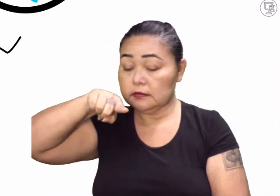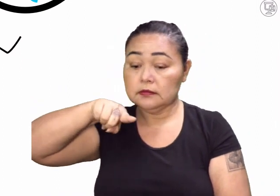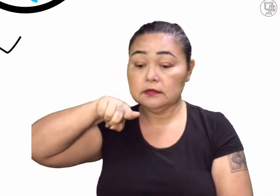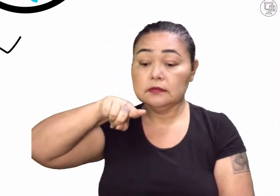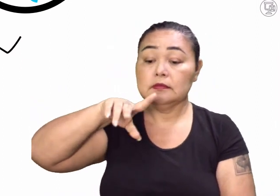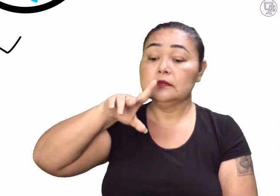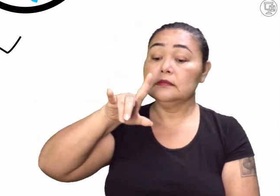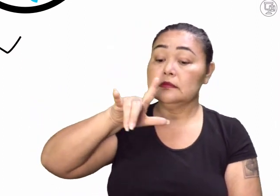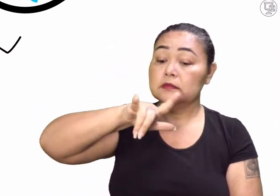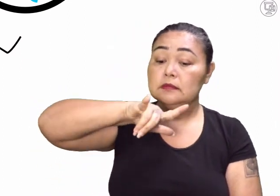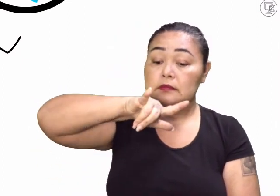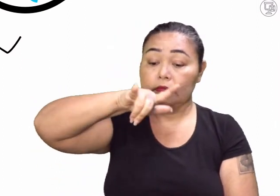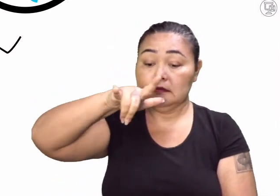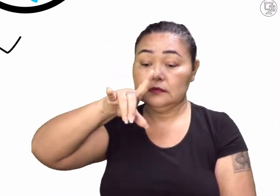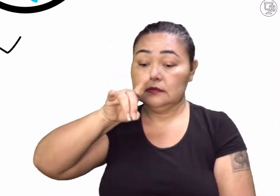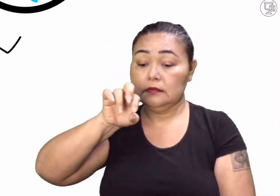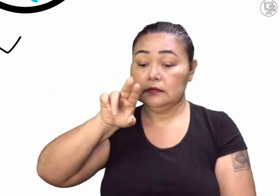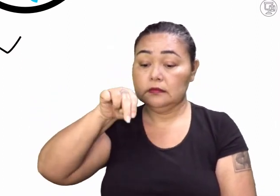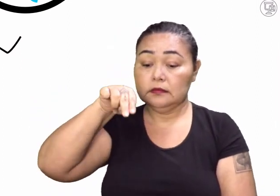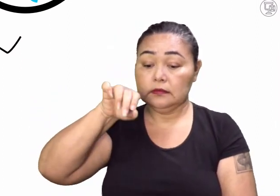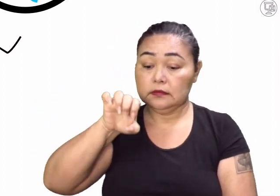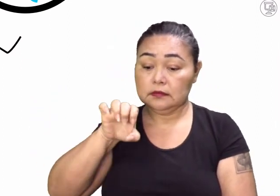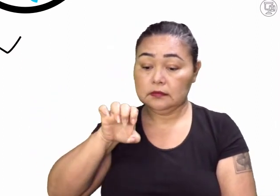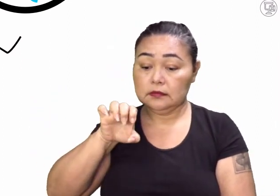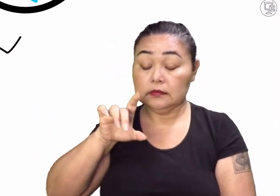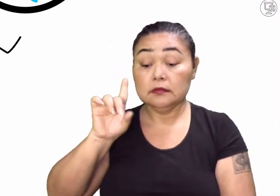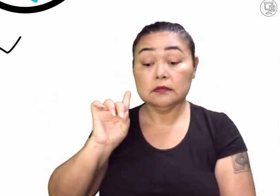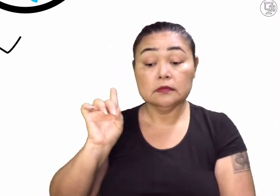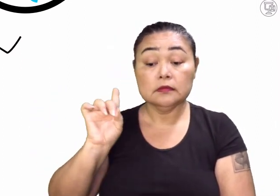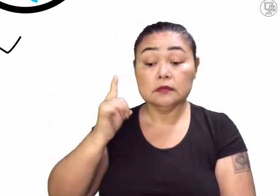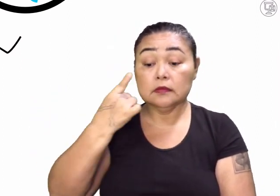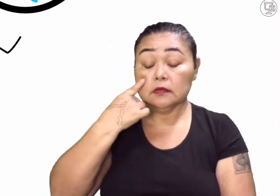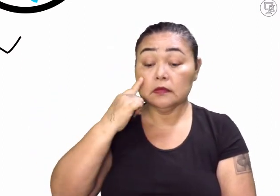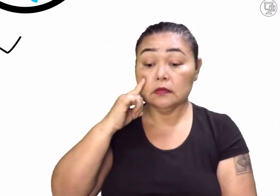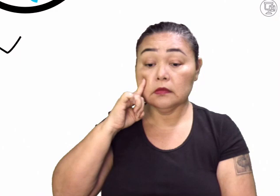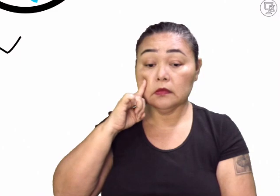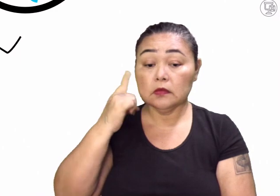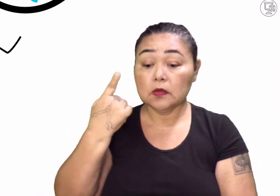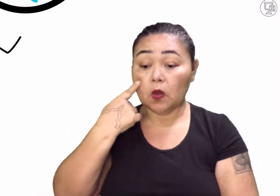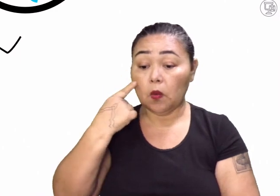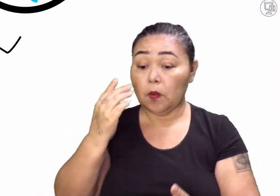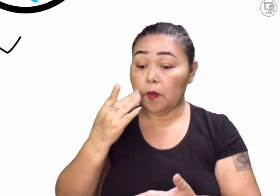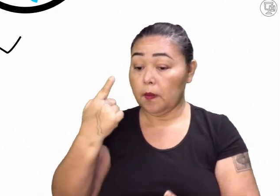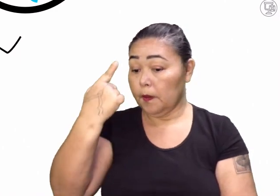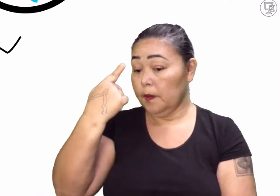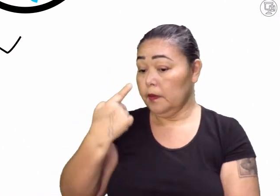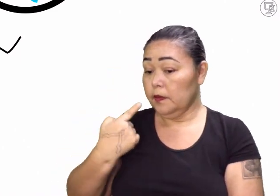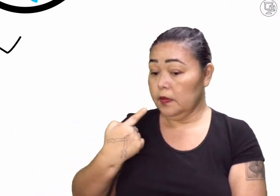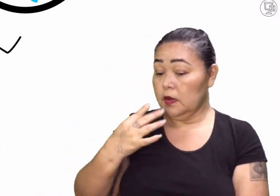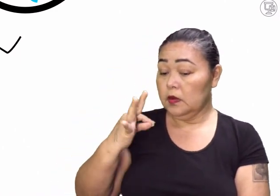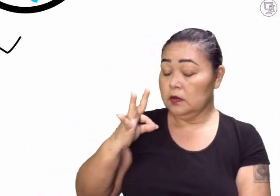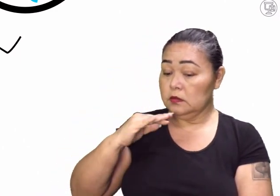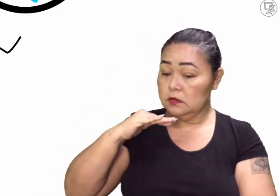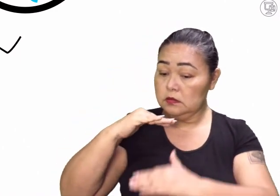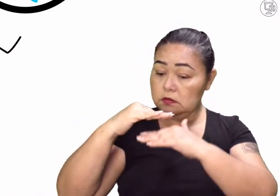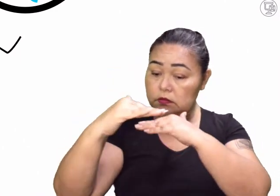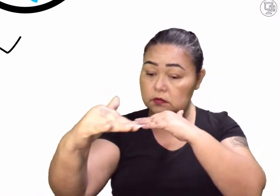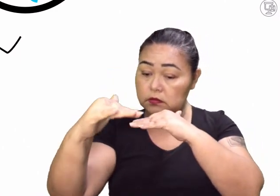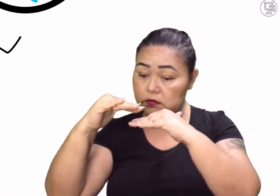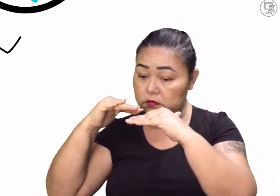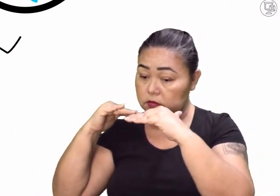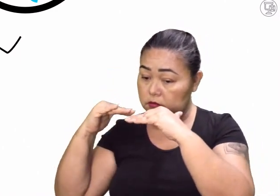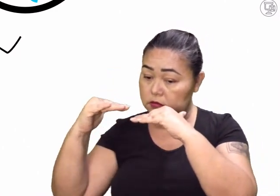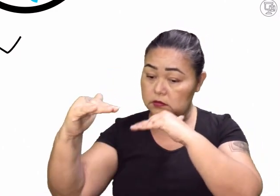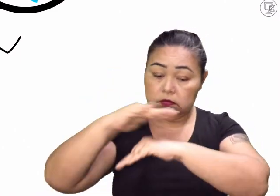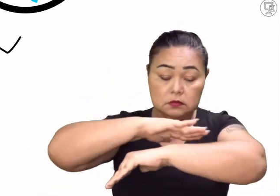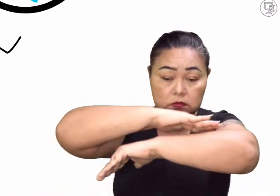um drone. Nós não estamos vendo o perfil da topografia desse relevo.